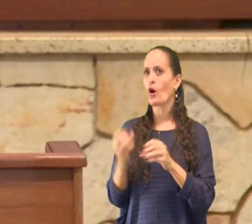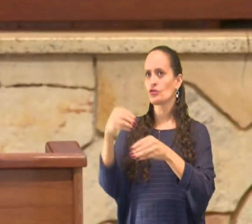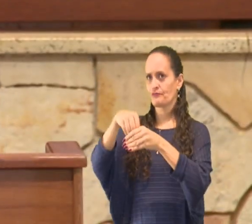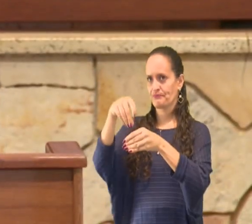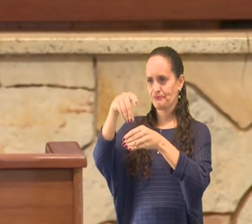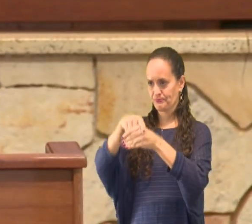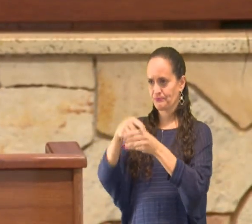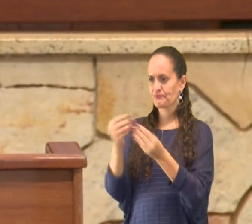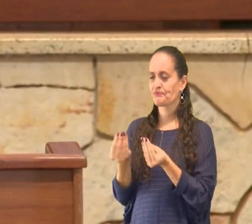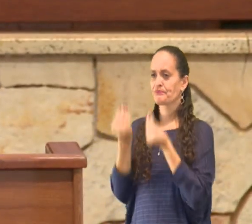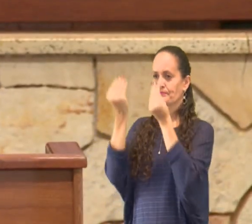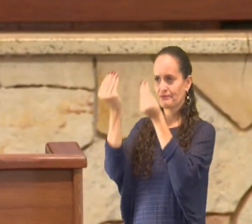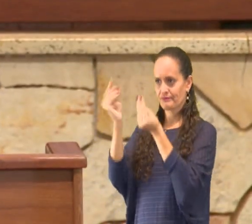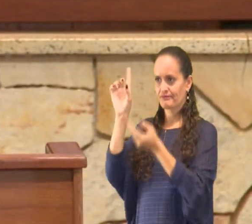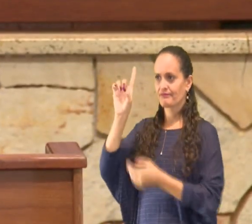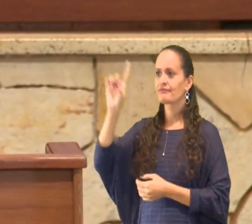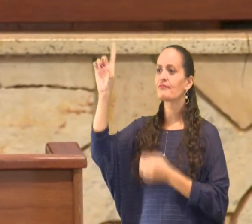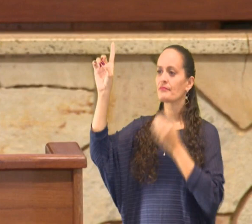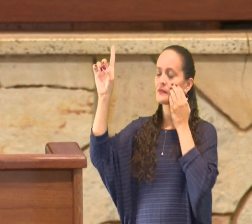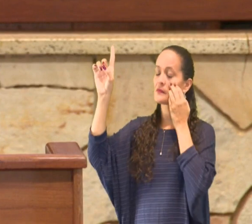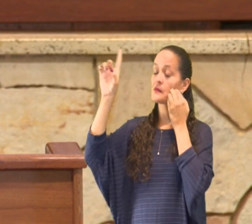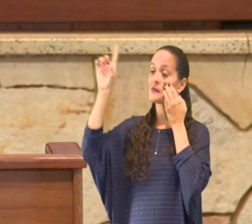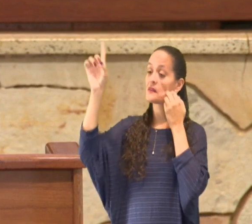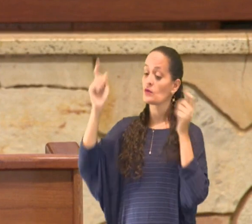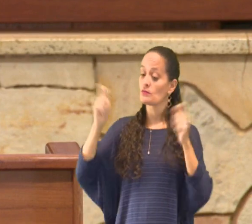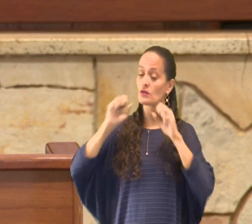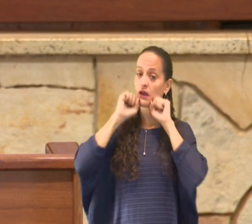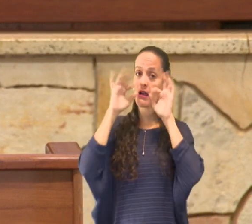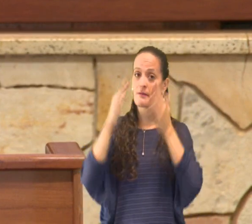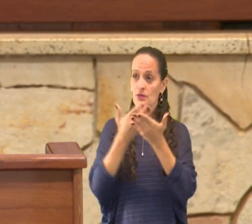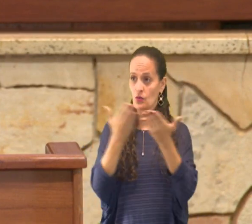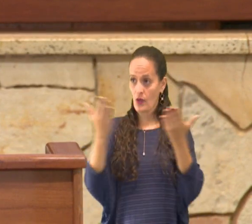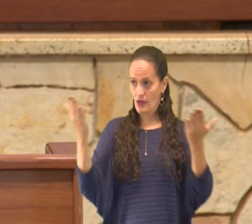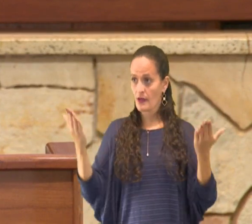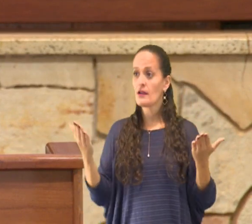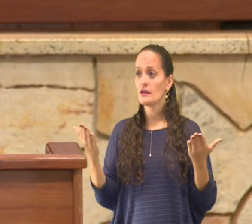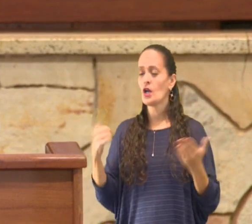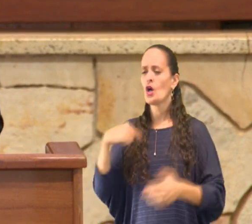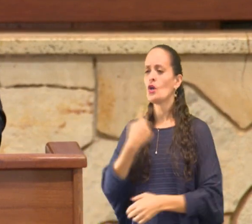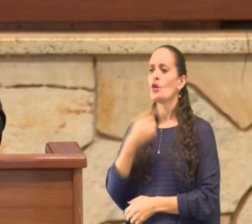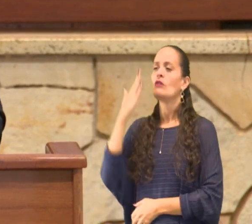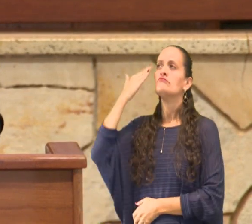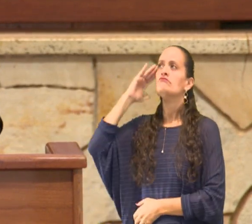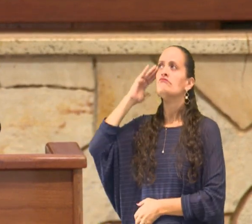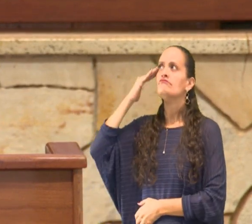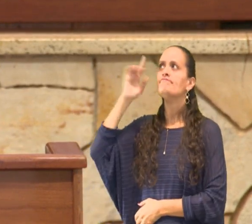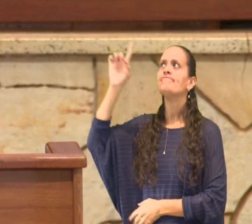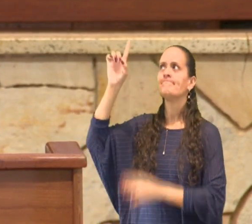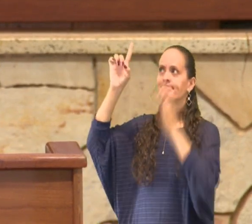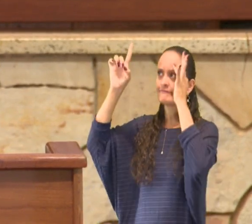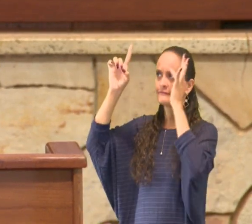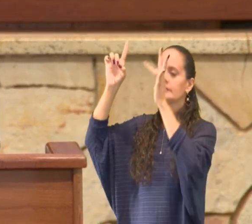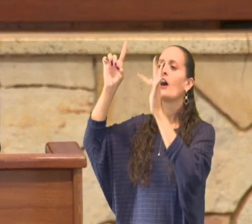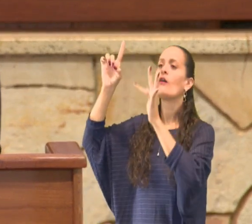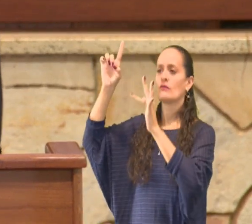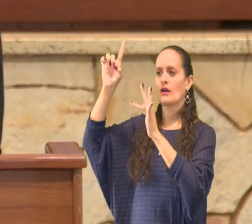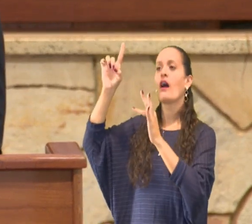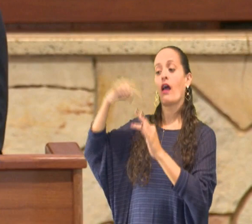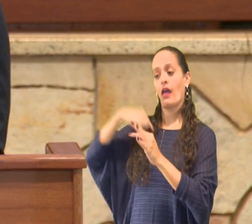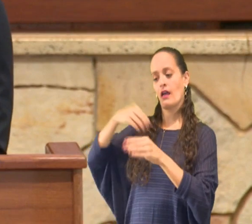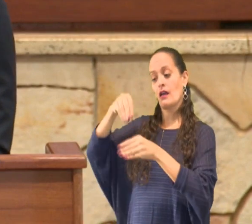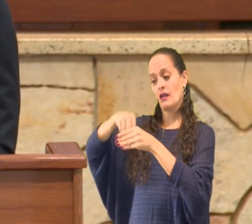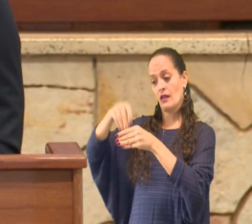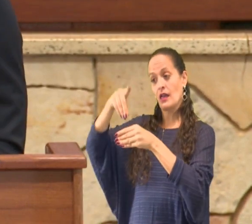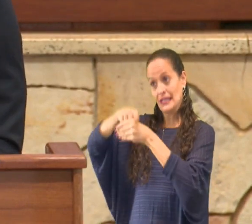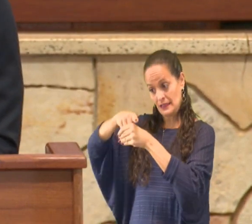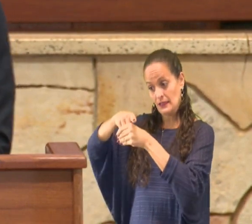e possamos fazer isso, que Deus possa nos abençoar e reconheçamos que o dízimo também é um ato de obediência